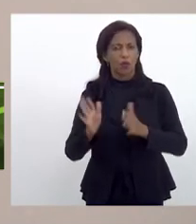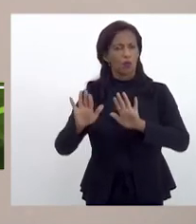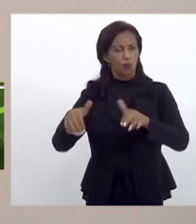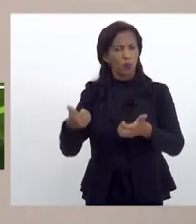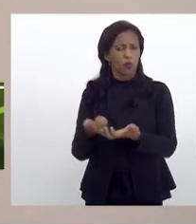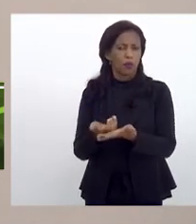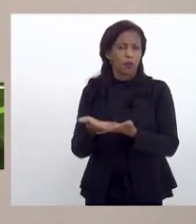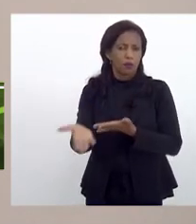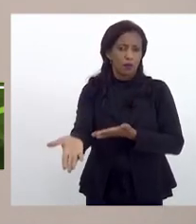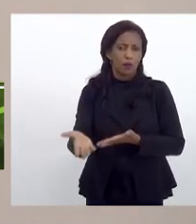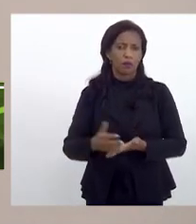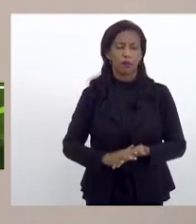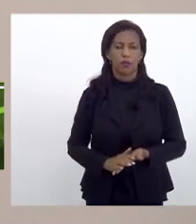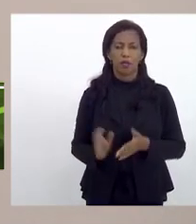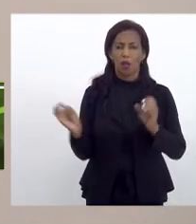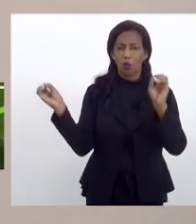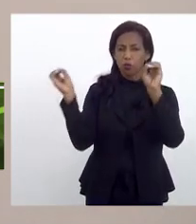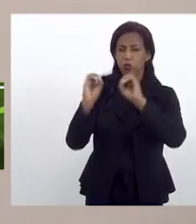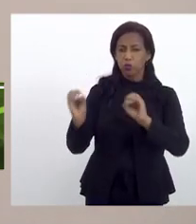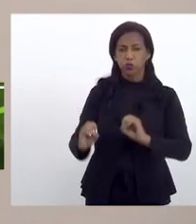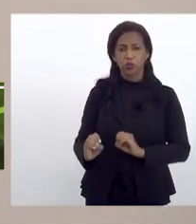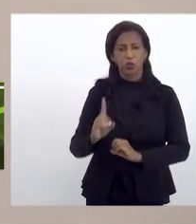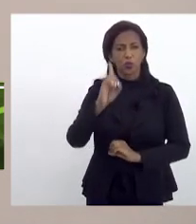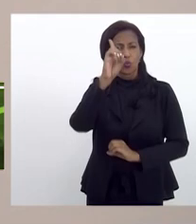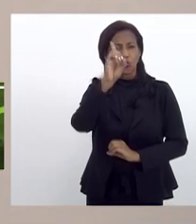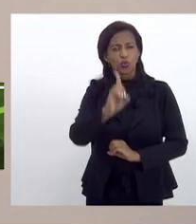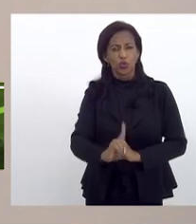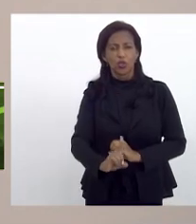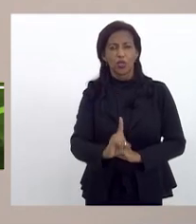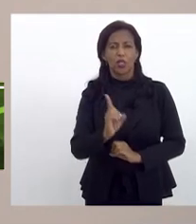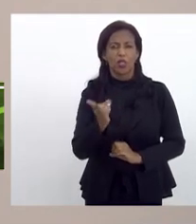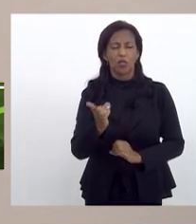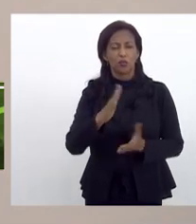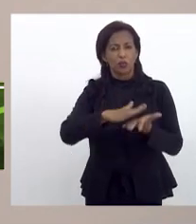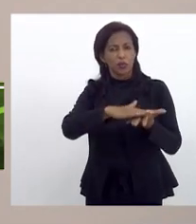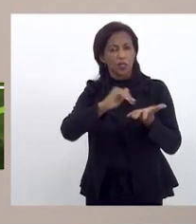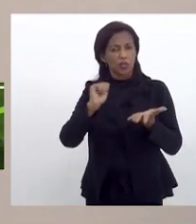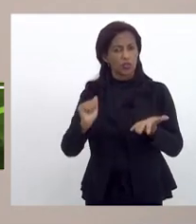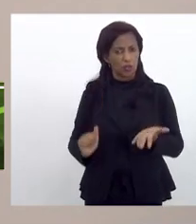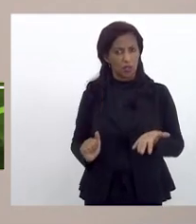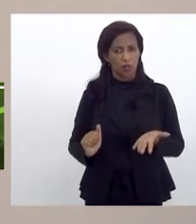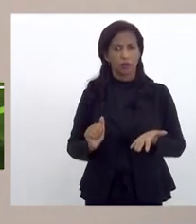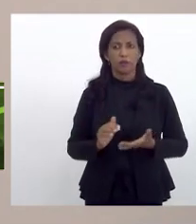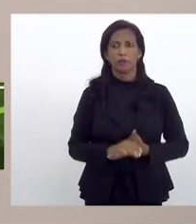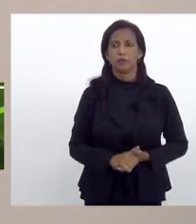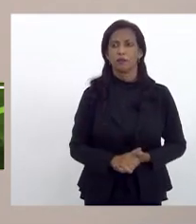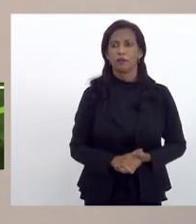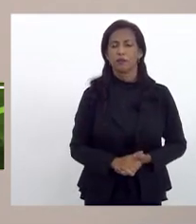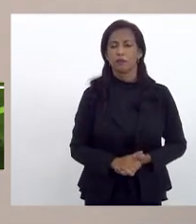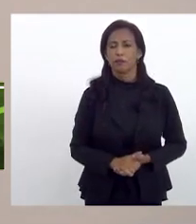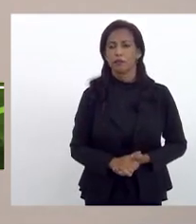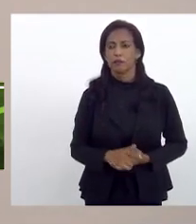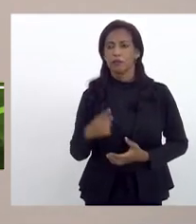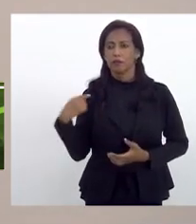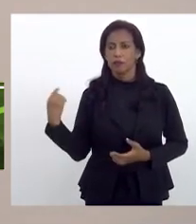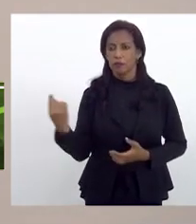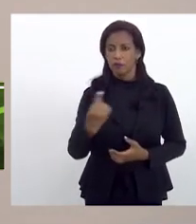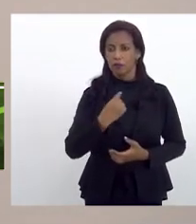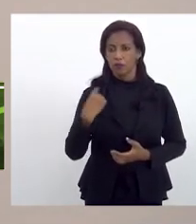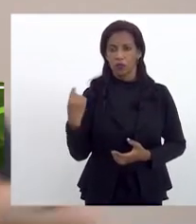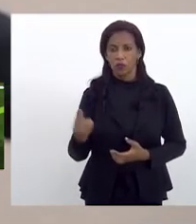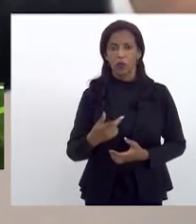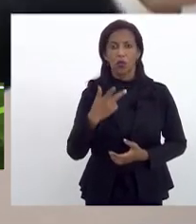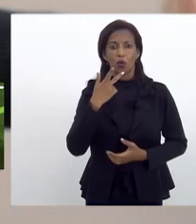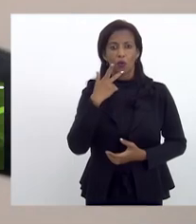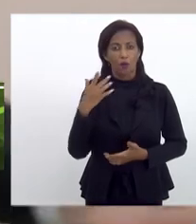bem encaminhada De que nenhum direito Fosse Fosse Retirado E E Nós E eu digo Com a